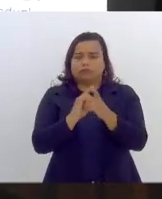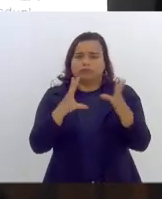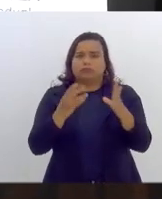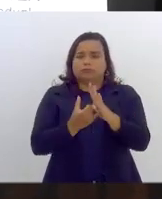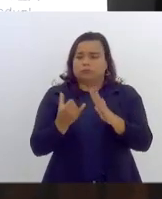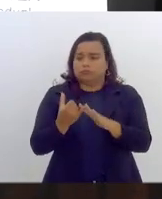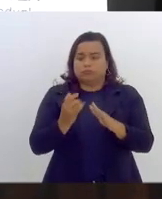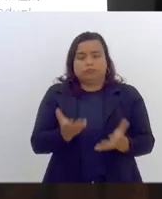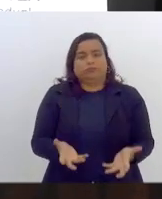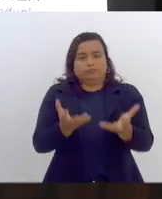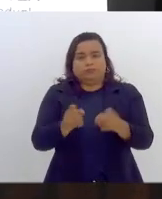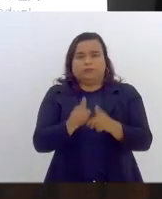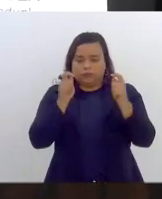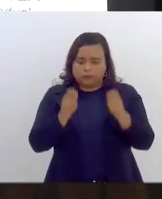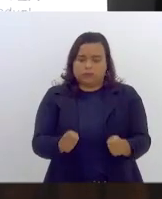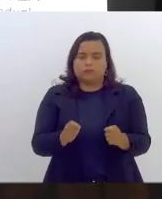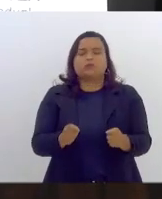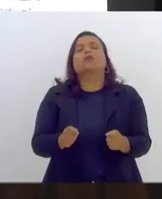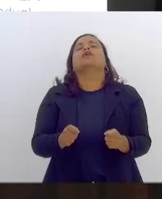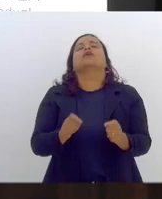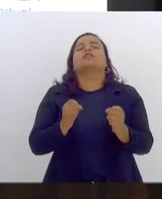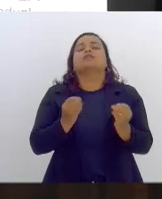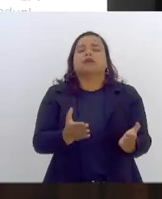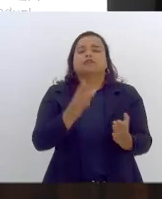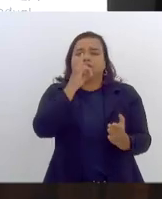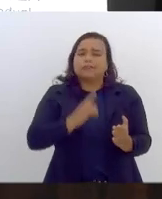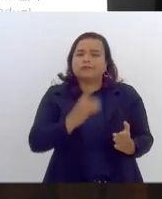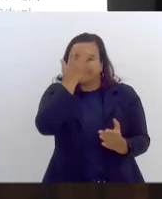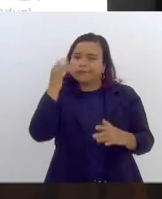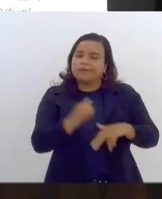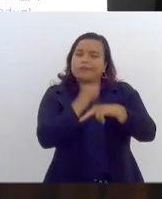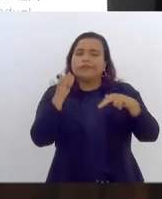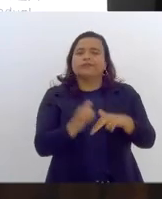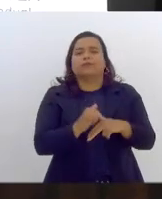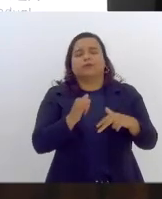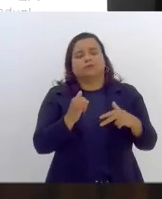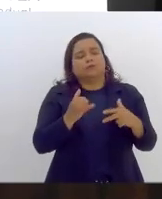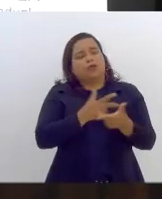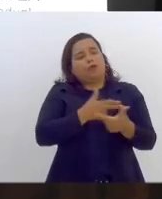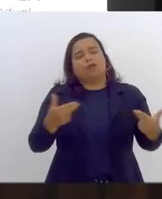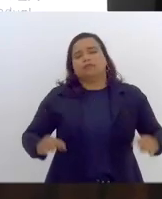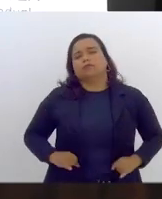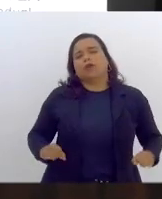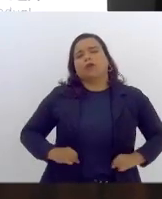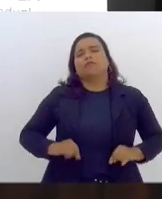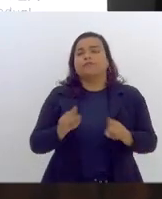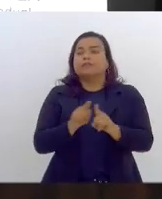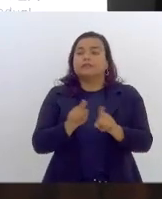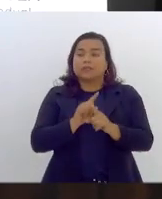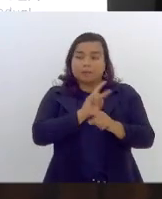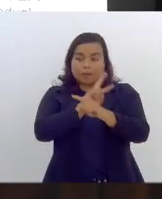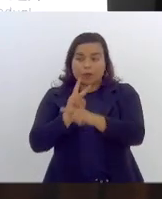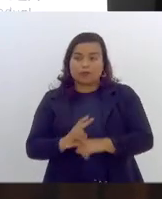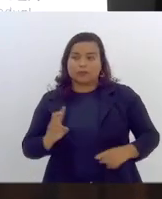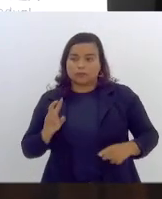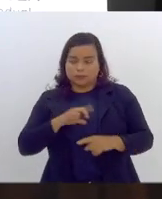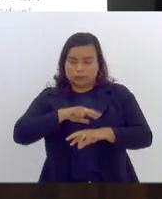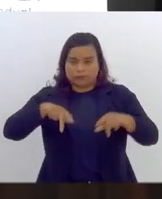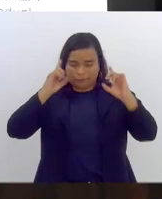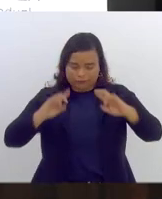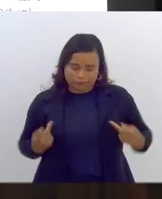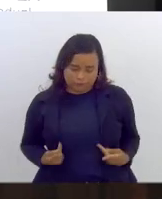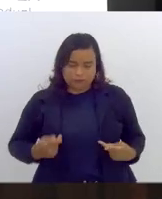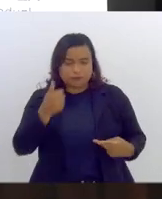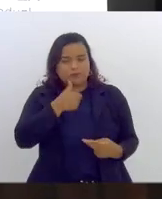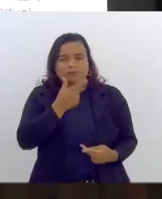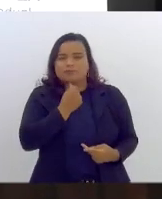e exigir a garantia de direitos para as vítimas de violações e a proteção de defensores e defensoras dos direitos humanos.